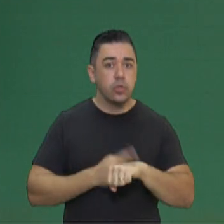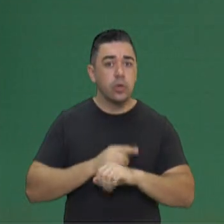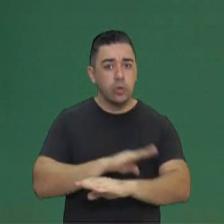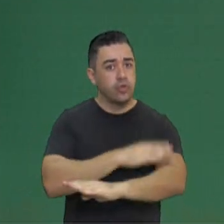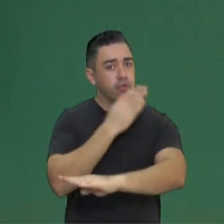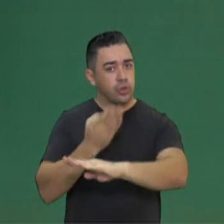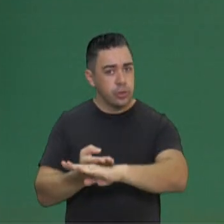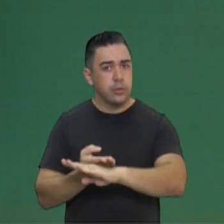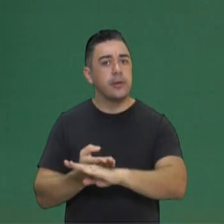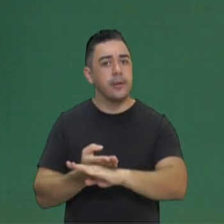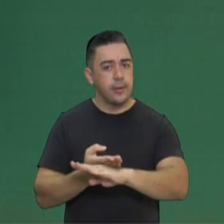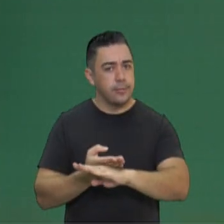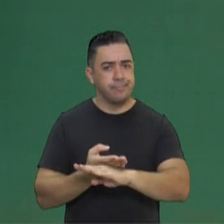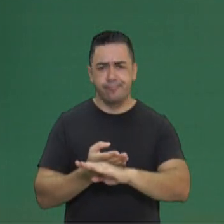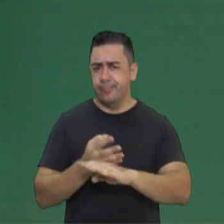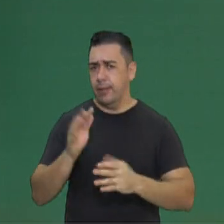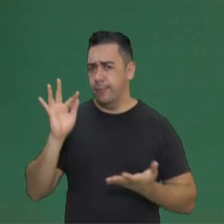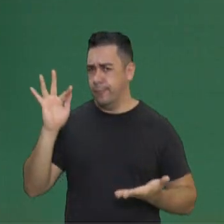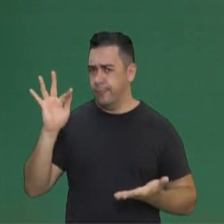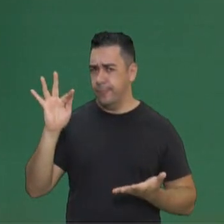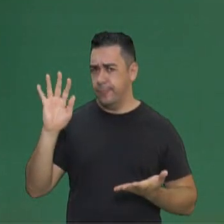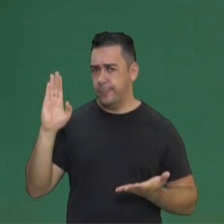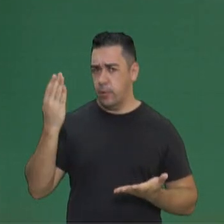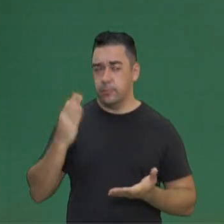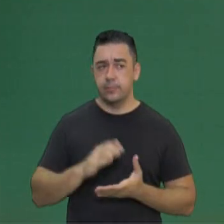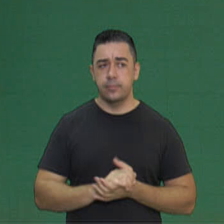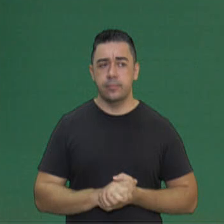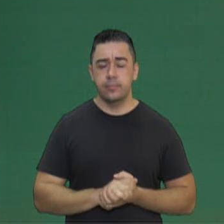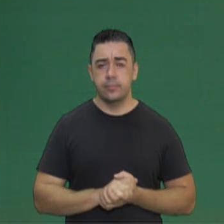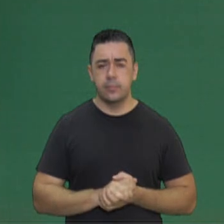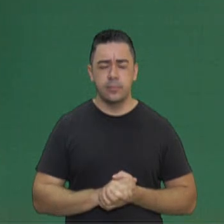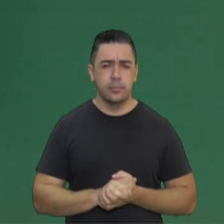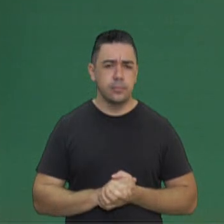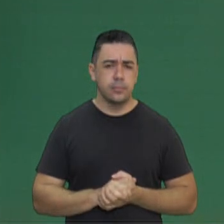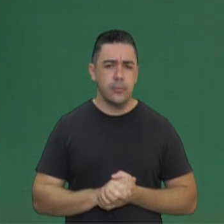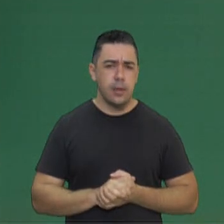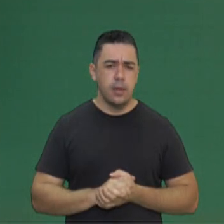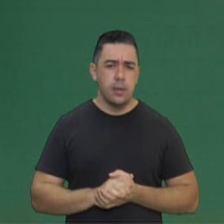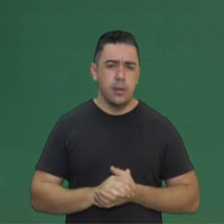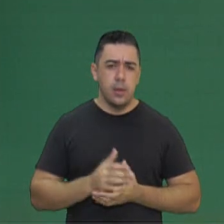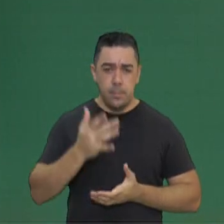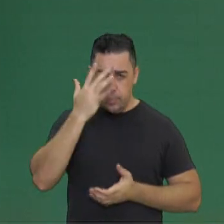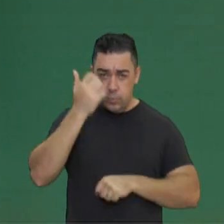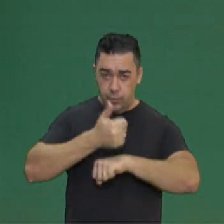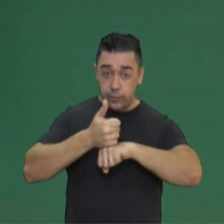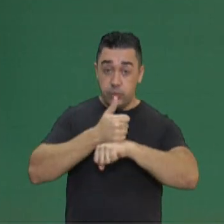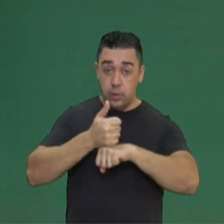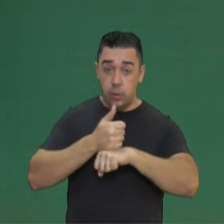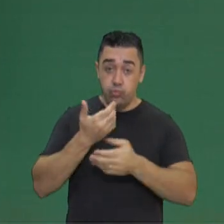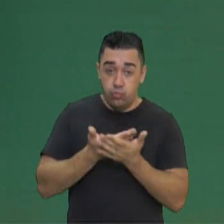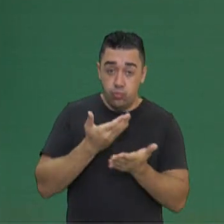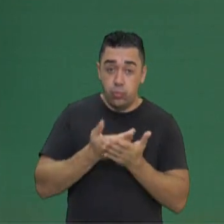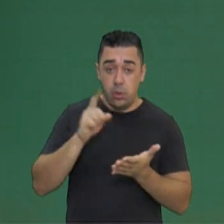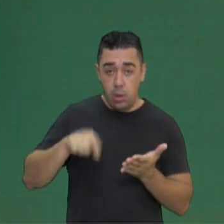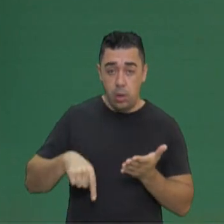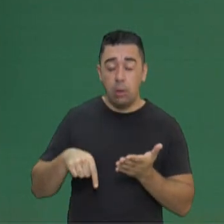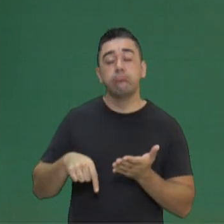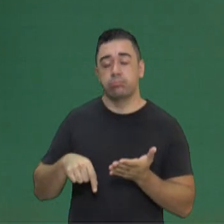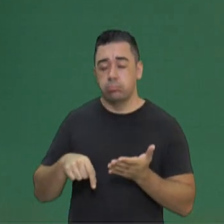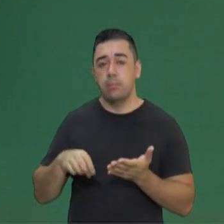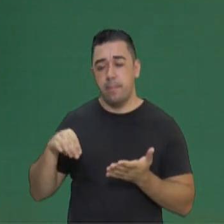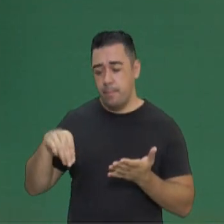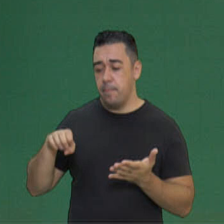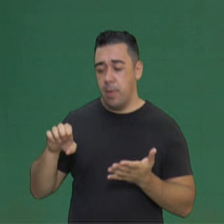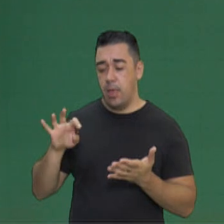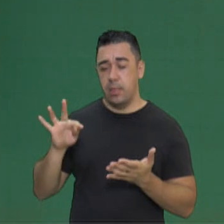nosso dia. Então essa é falsa. A previsão é feita por meteorologistas? Sim, né? O nome